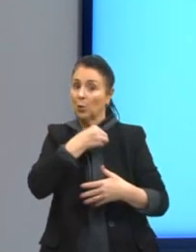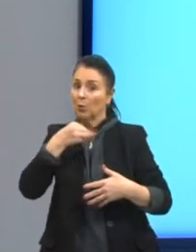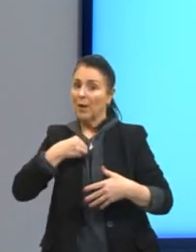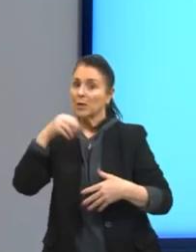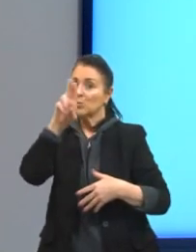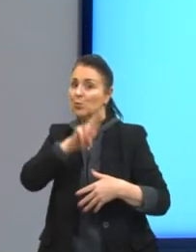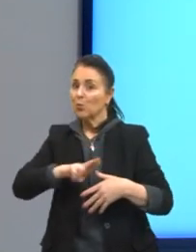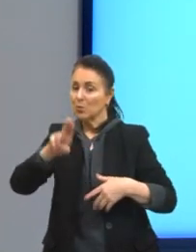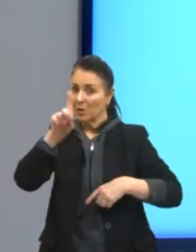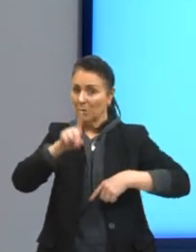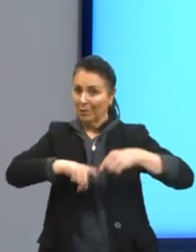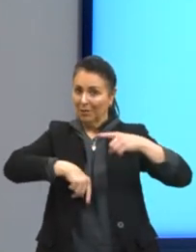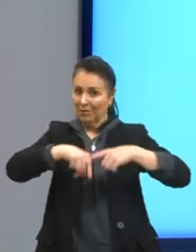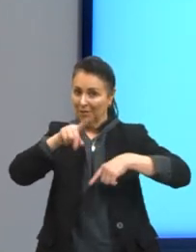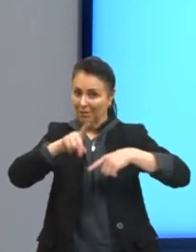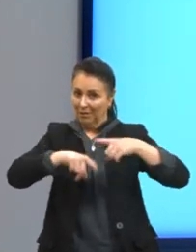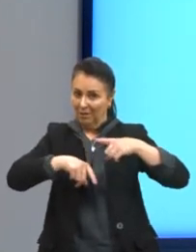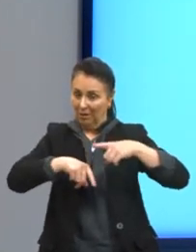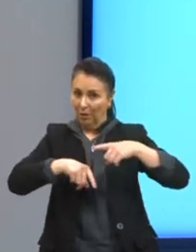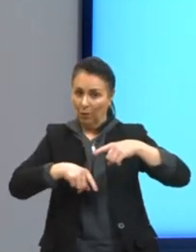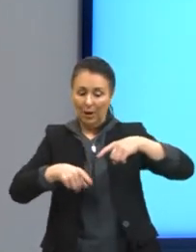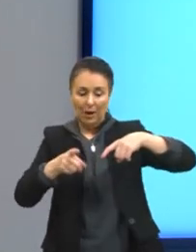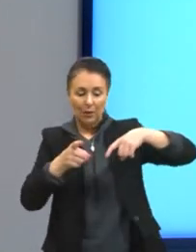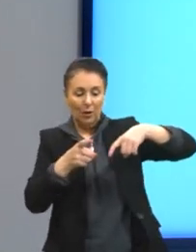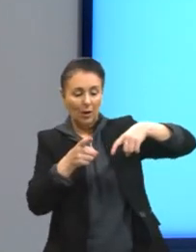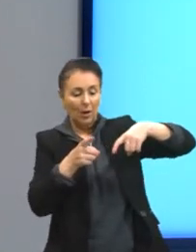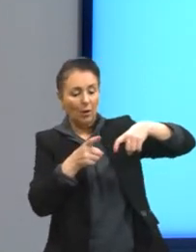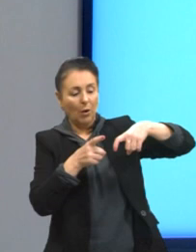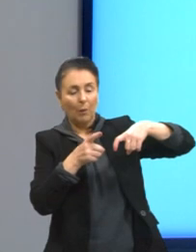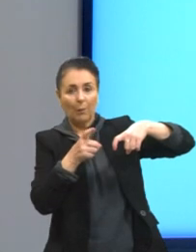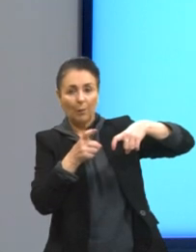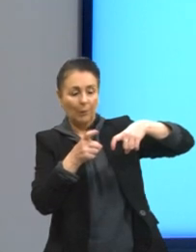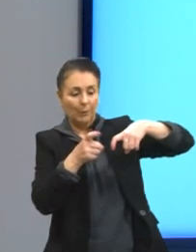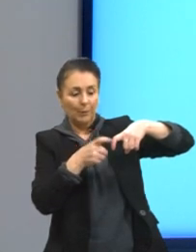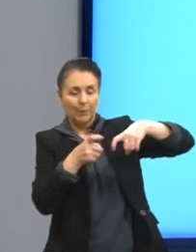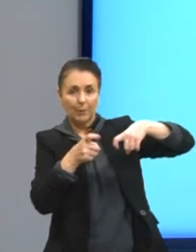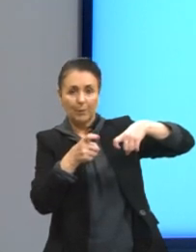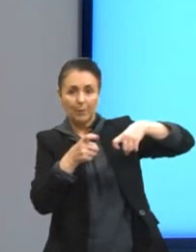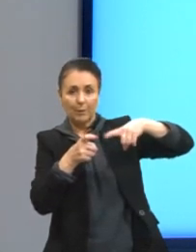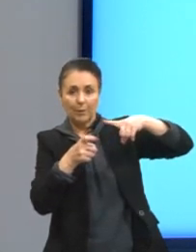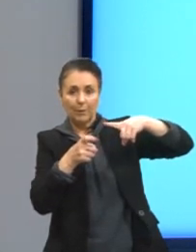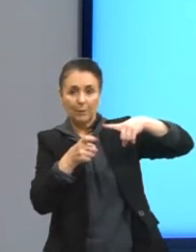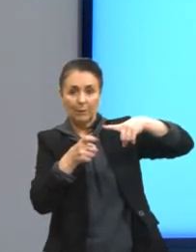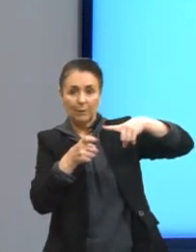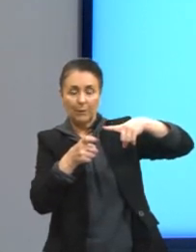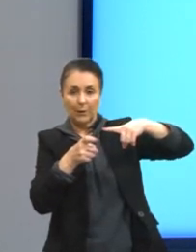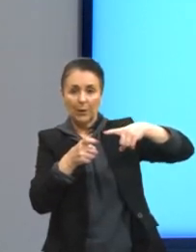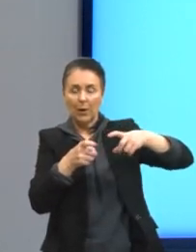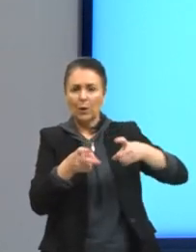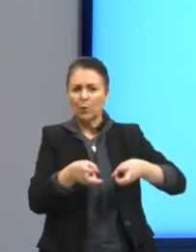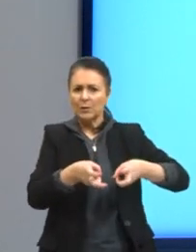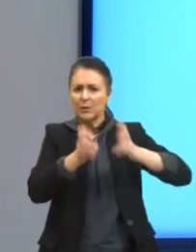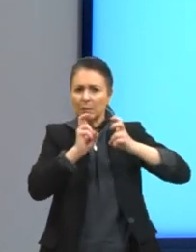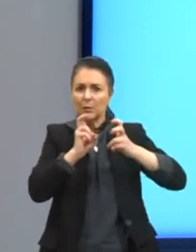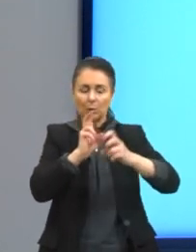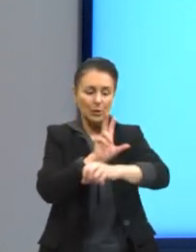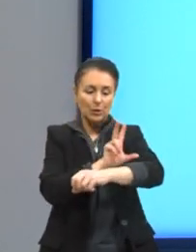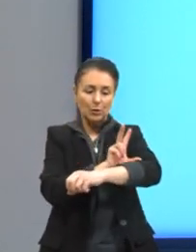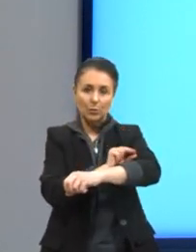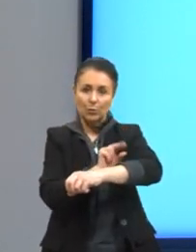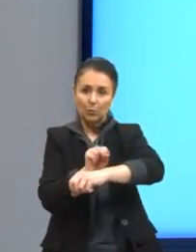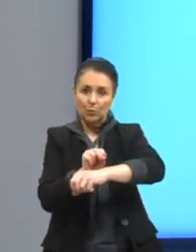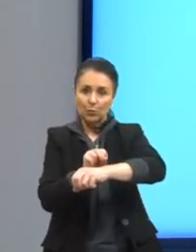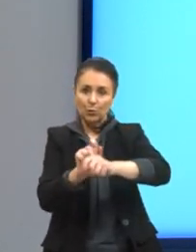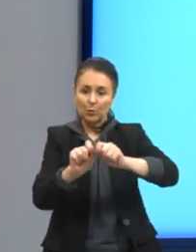né você bem específico toca de leve o tendão patelar os receptores do músculos são esses